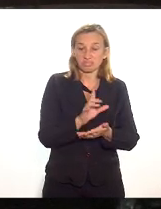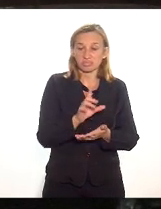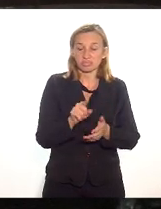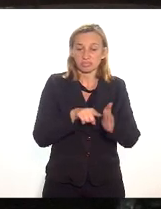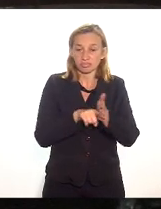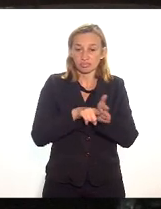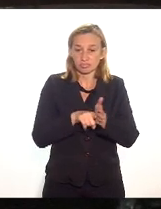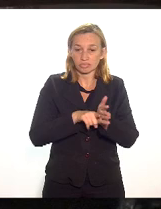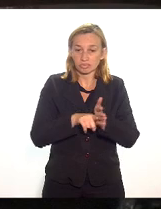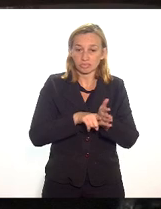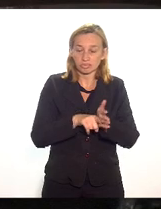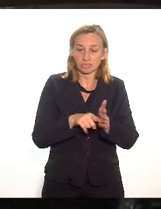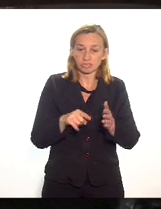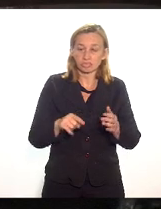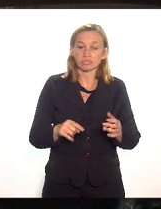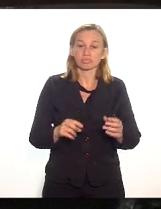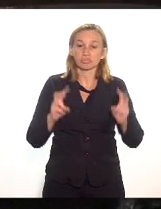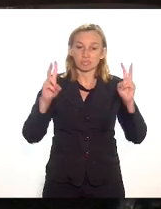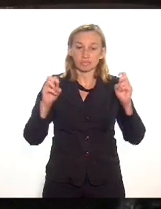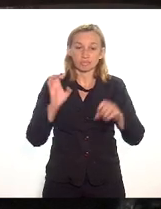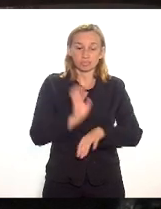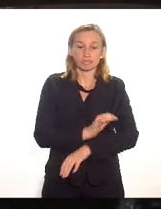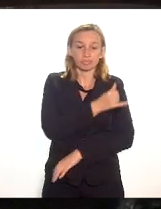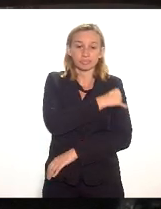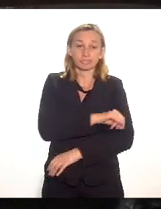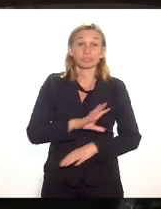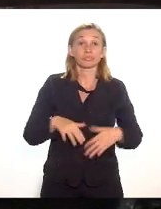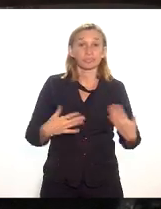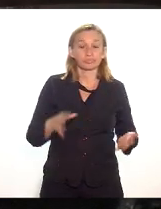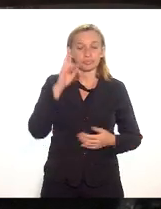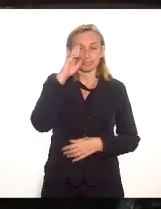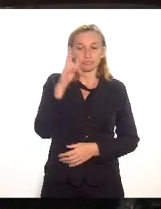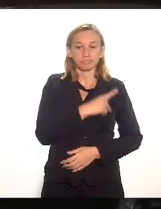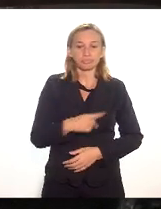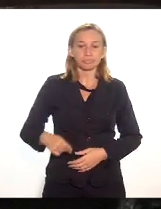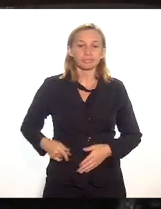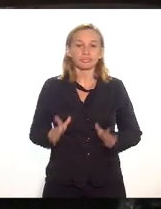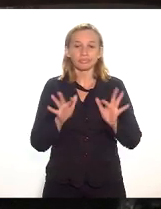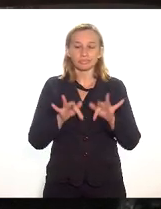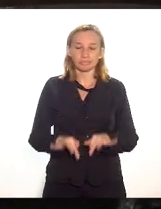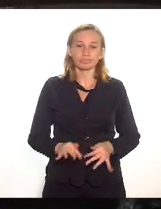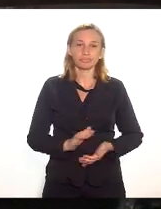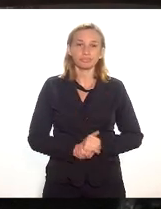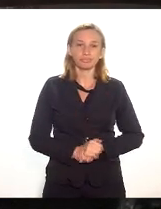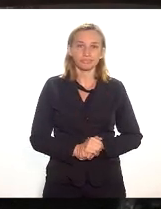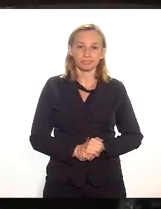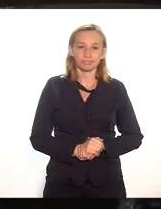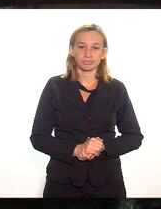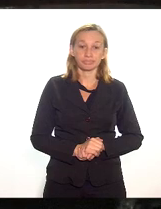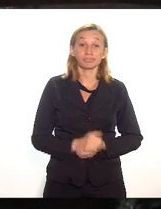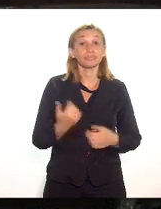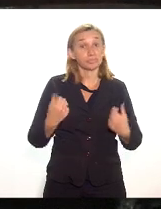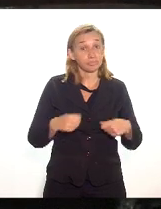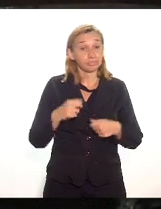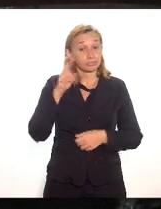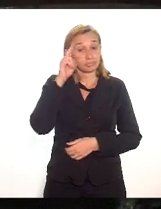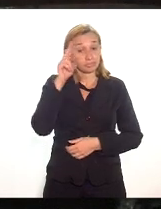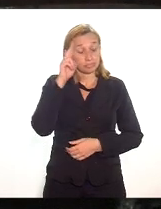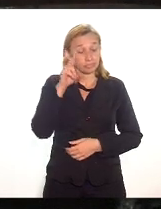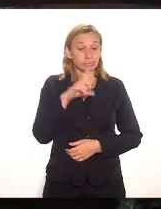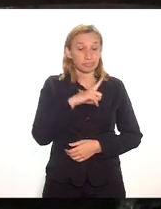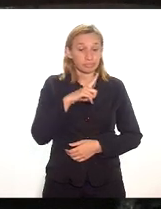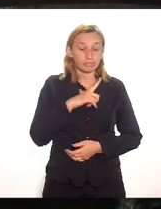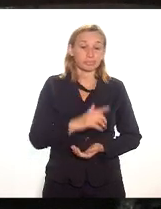sobre a situação no Estado do Rio de Janeiro. E aí, senhor presidente, para concluir, a gente precisa lembrar que